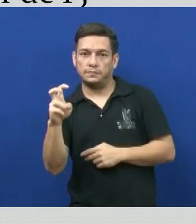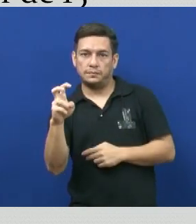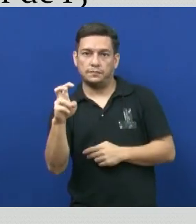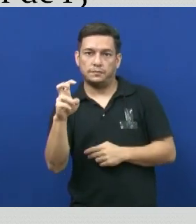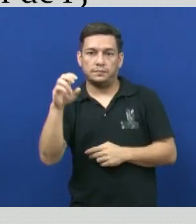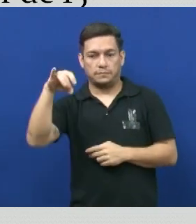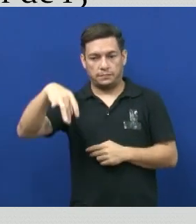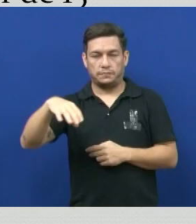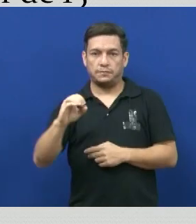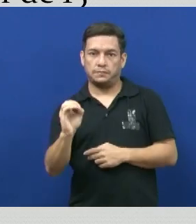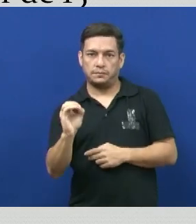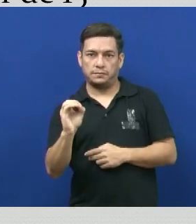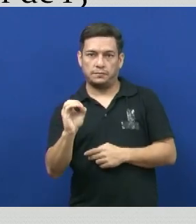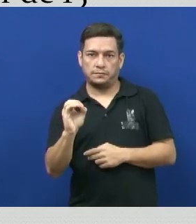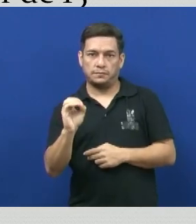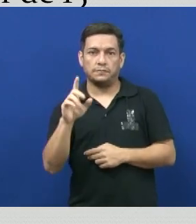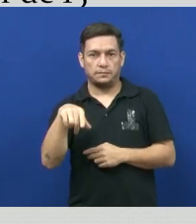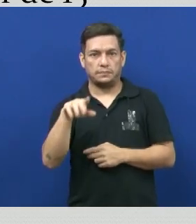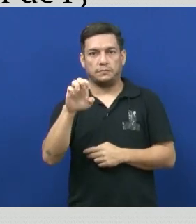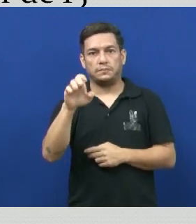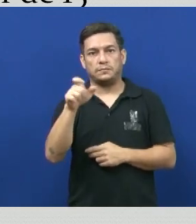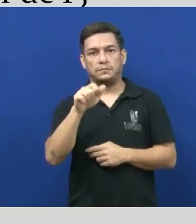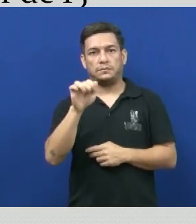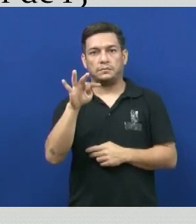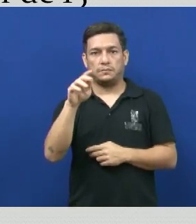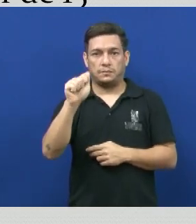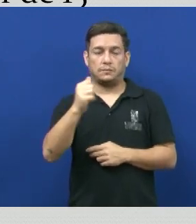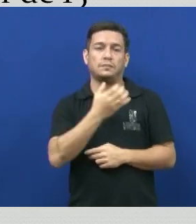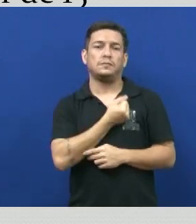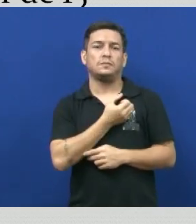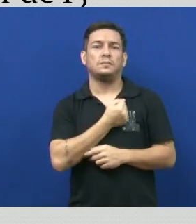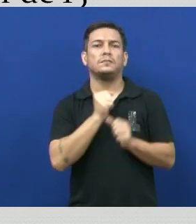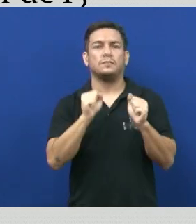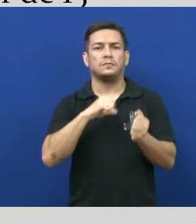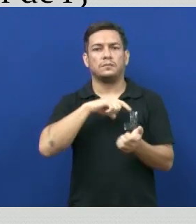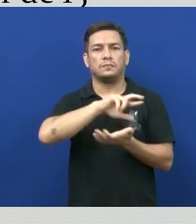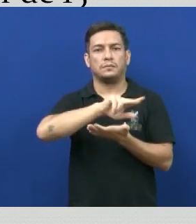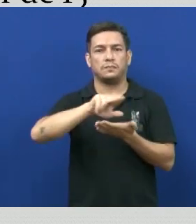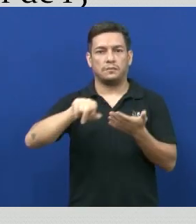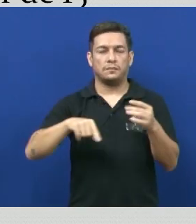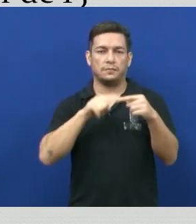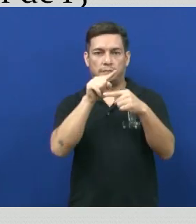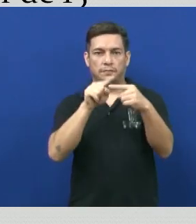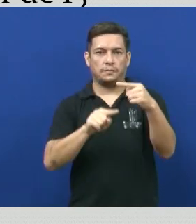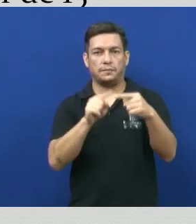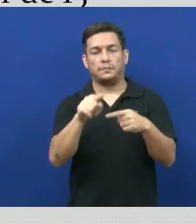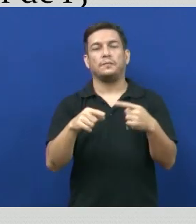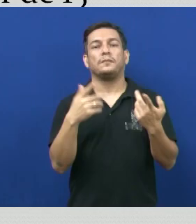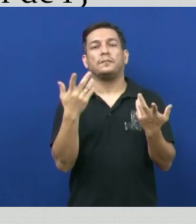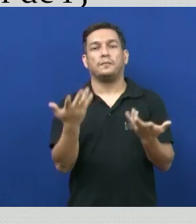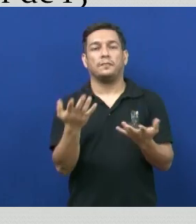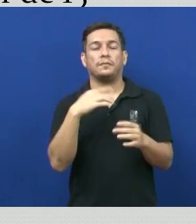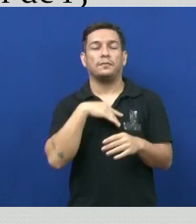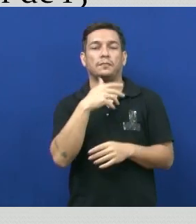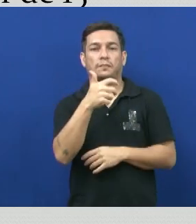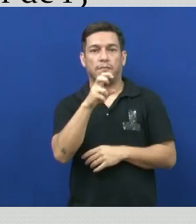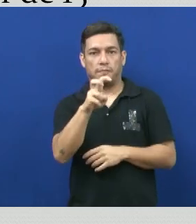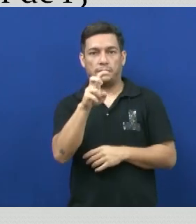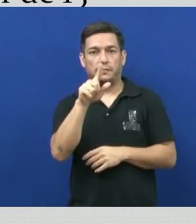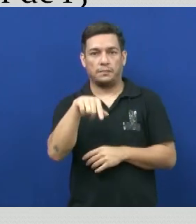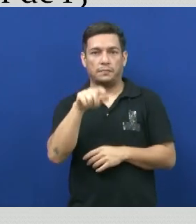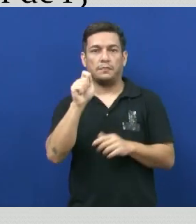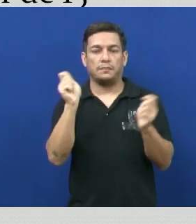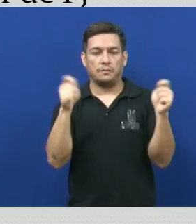e o resto é zero, a divisão é exata. Um número ele pode ter vários divisores. Da mesmo modo que o 15 ele